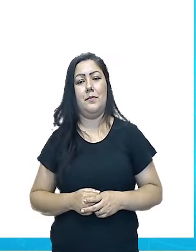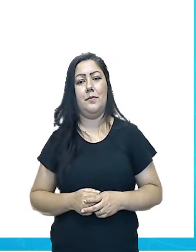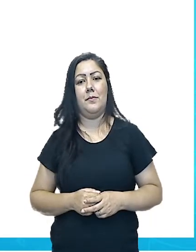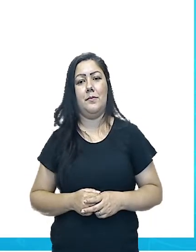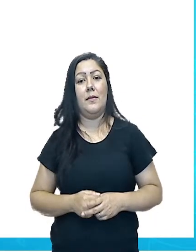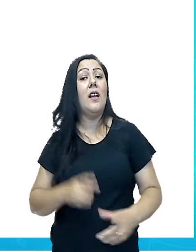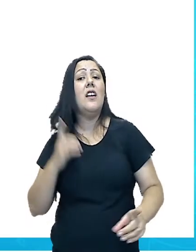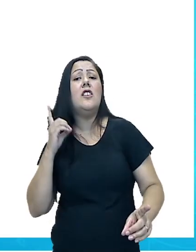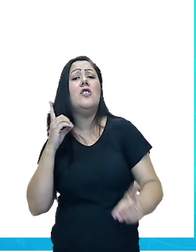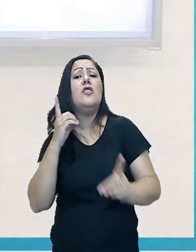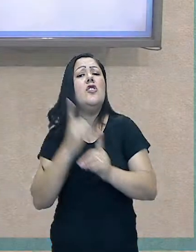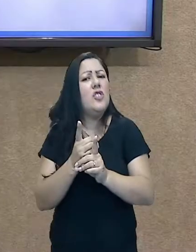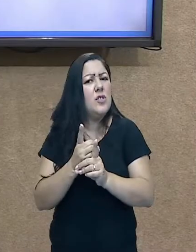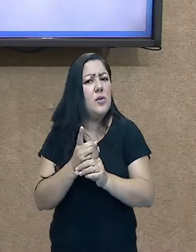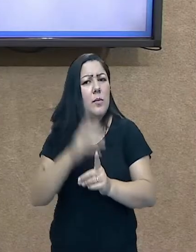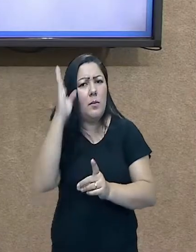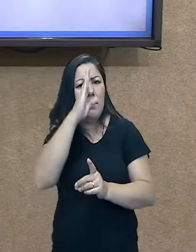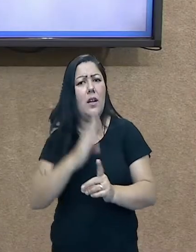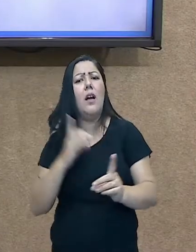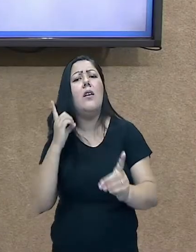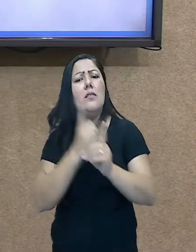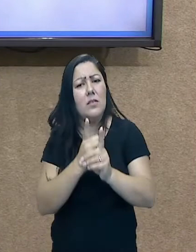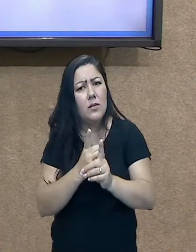descobriram tudo isso aqui?